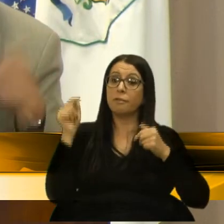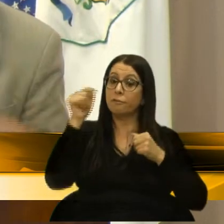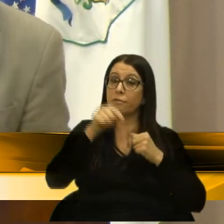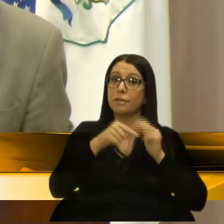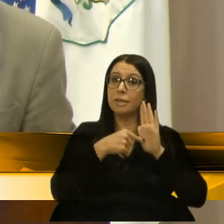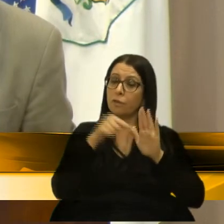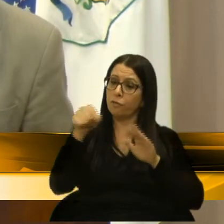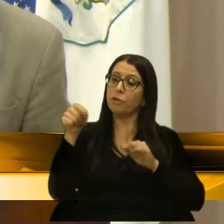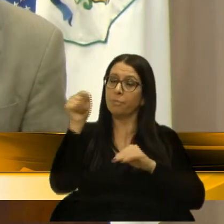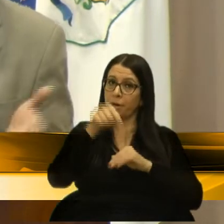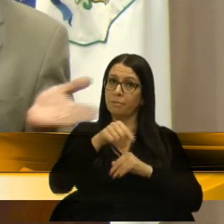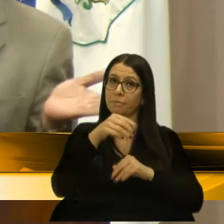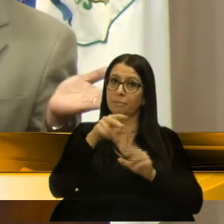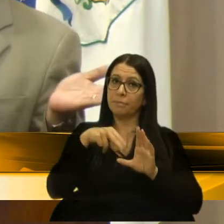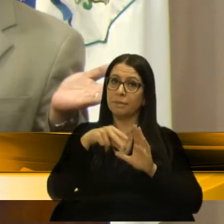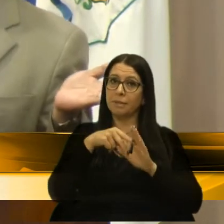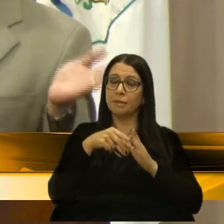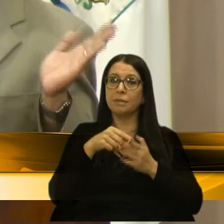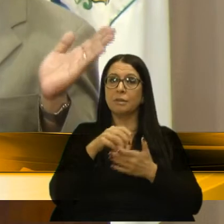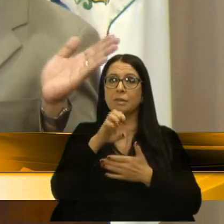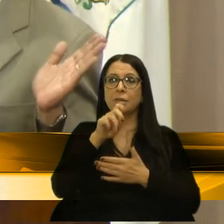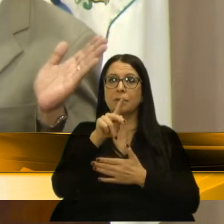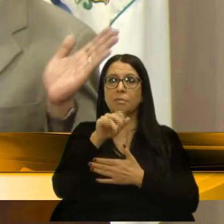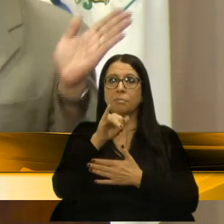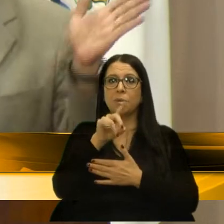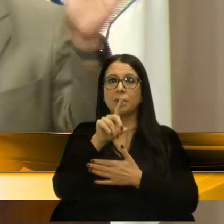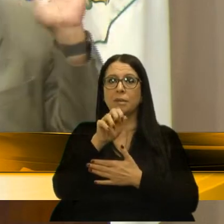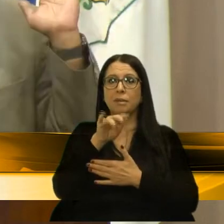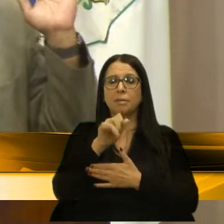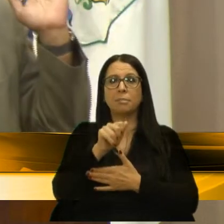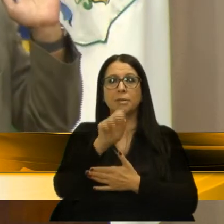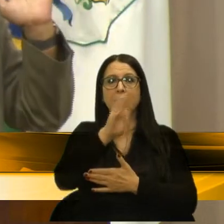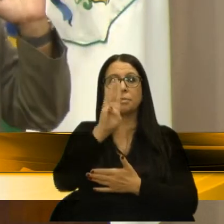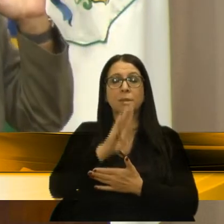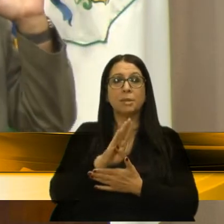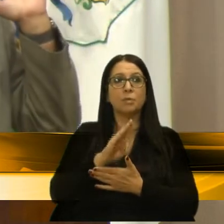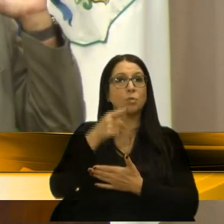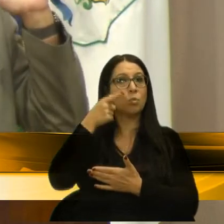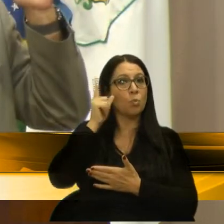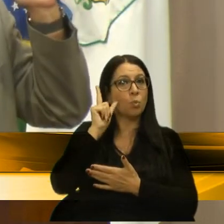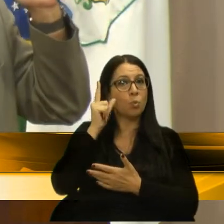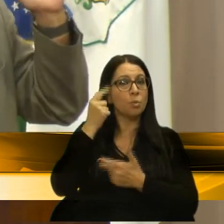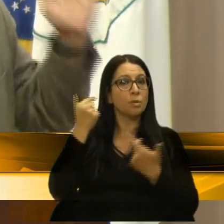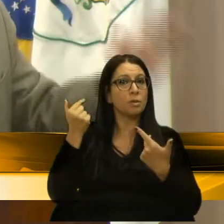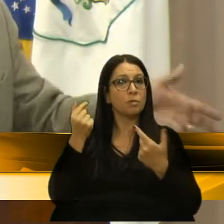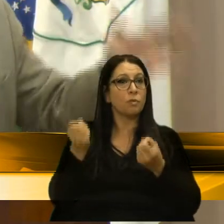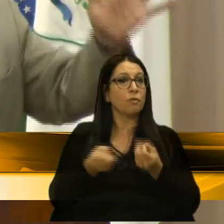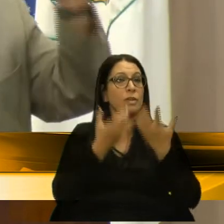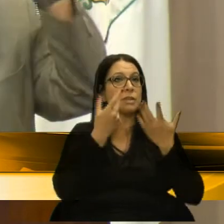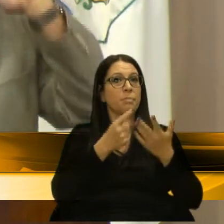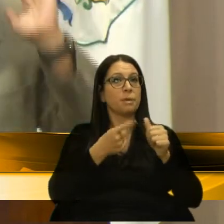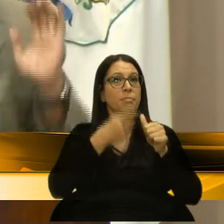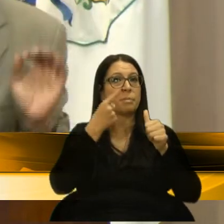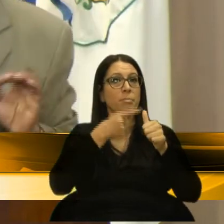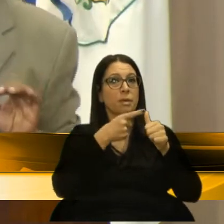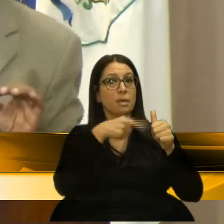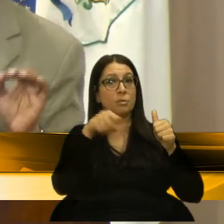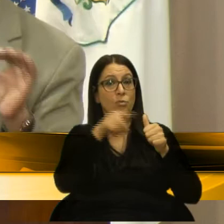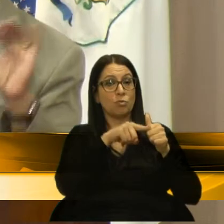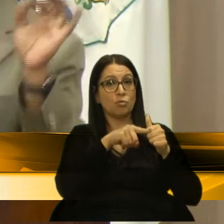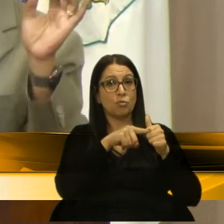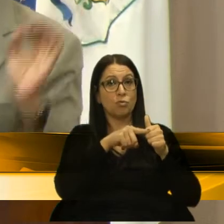vindo para cá, uma epidemia, por exemplo, que está começando. Aqui no Brasil, ontem alguns estavam comemorando o primeiro caso efetivo que